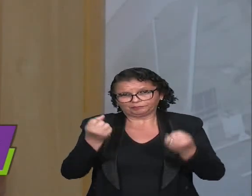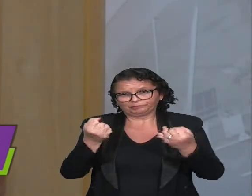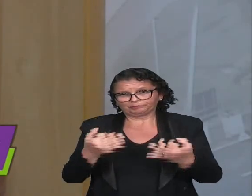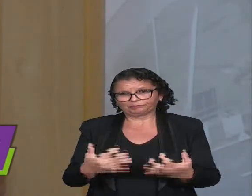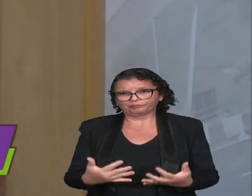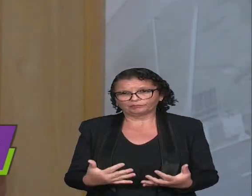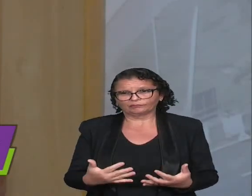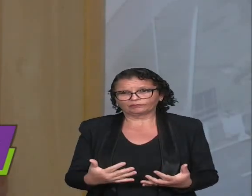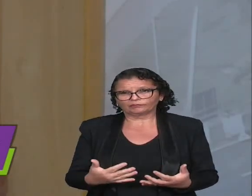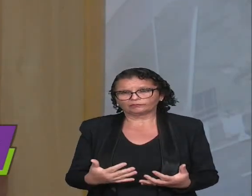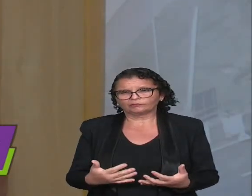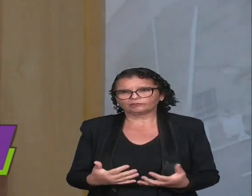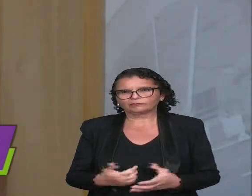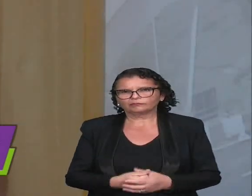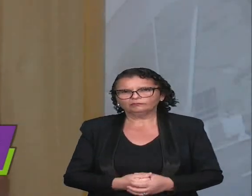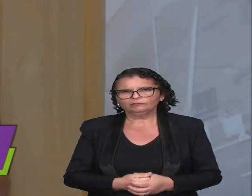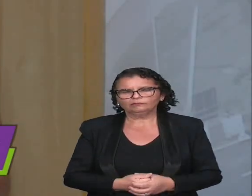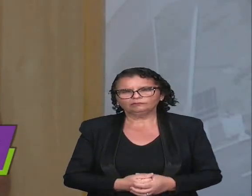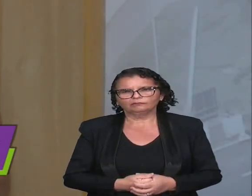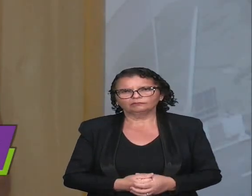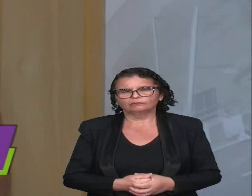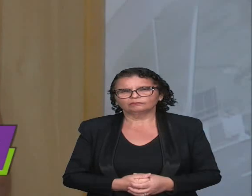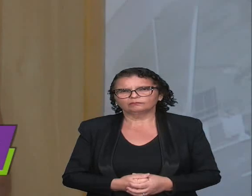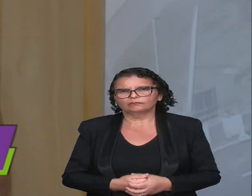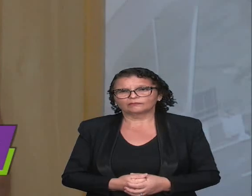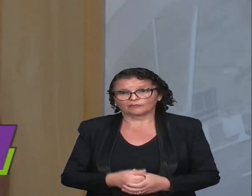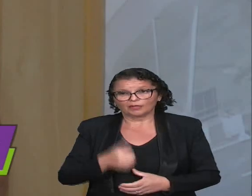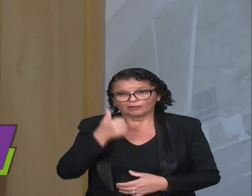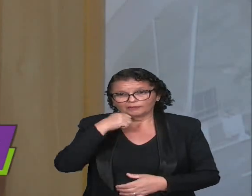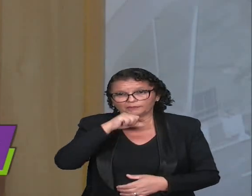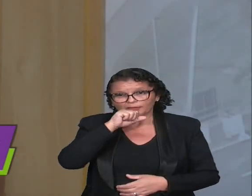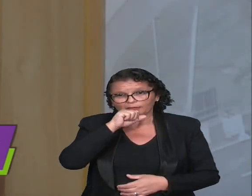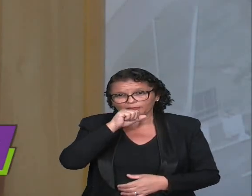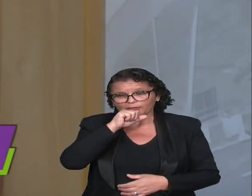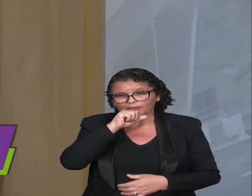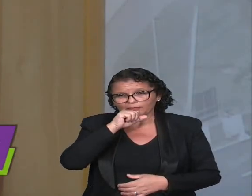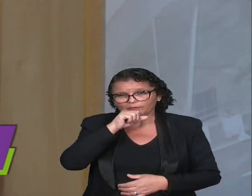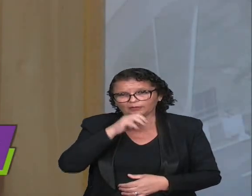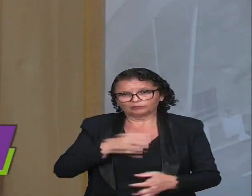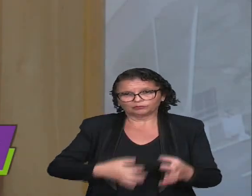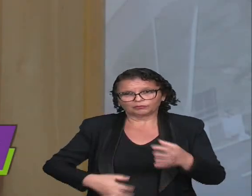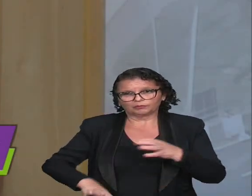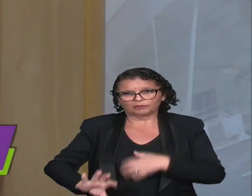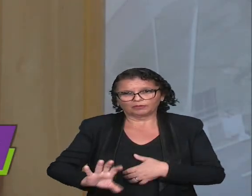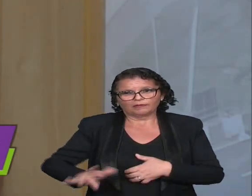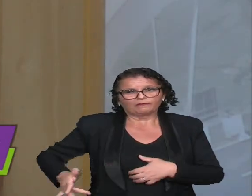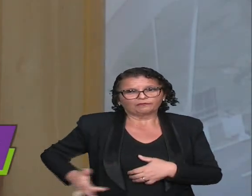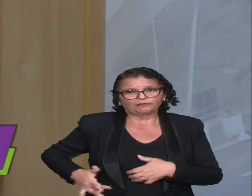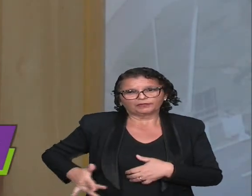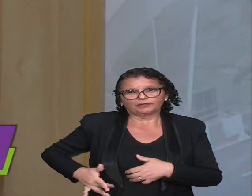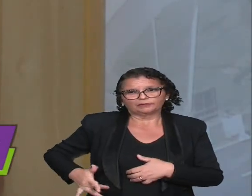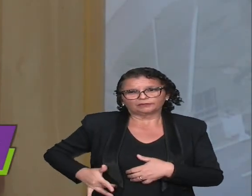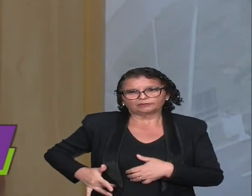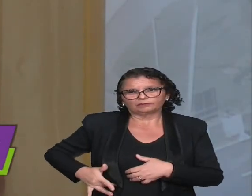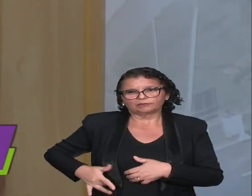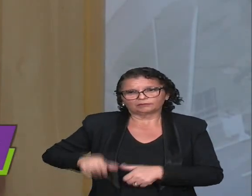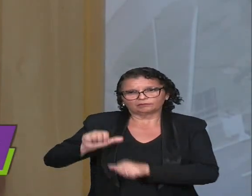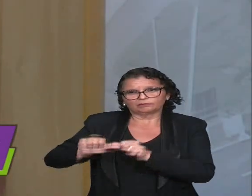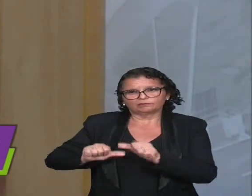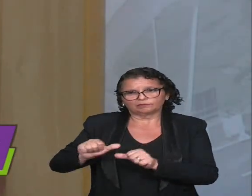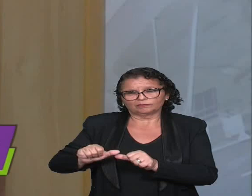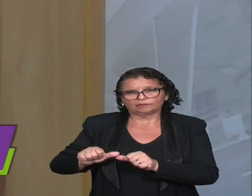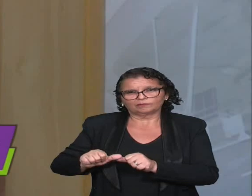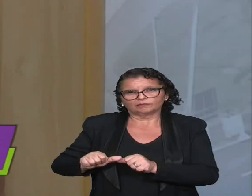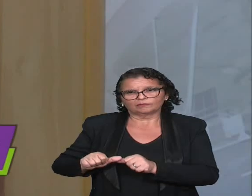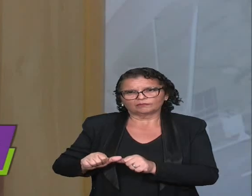eh vamos falar que minha mãe mesmo fez Um transplante de fígado se